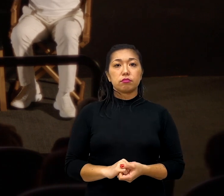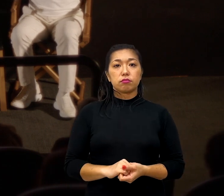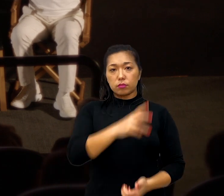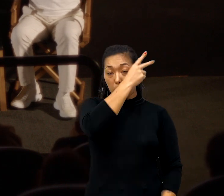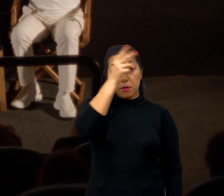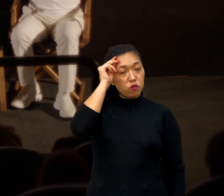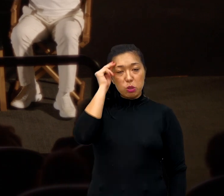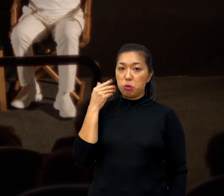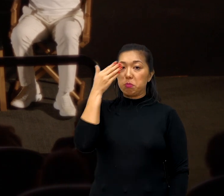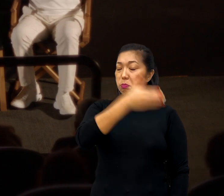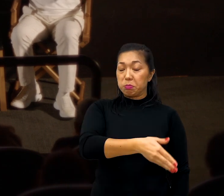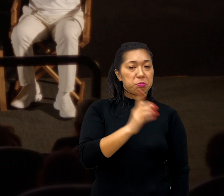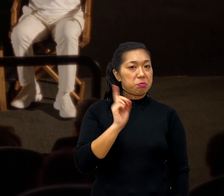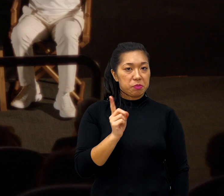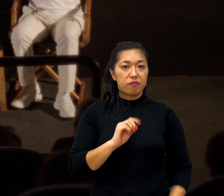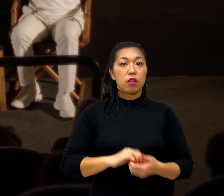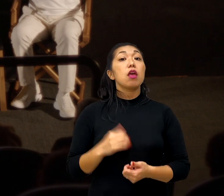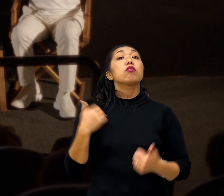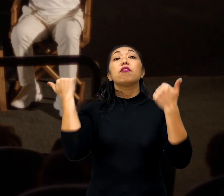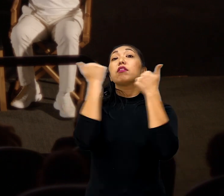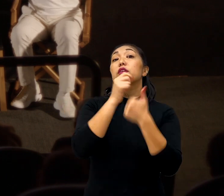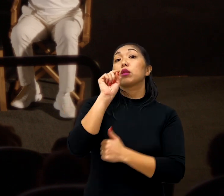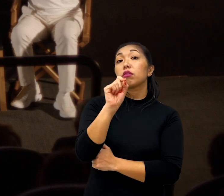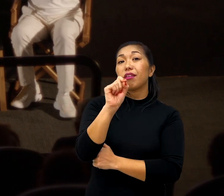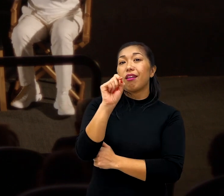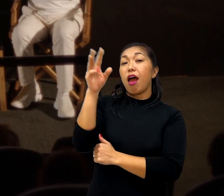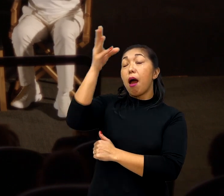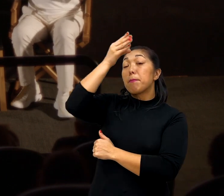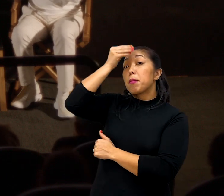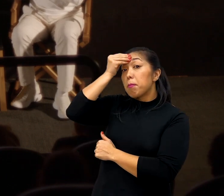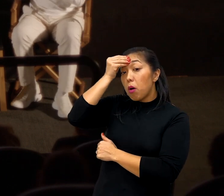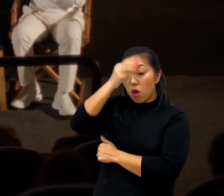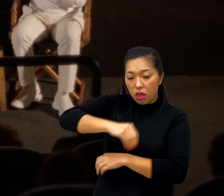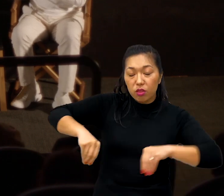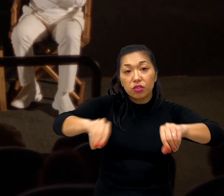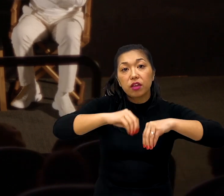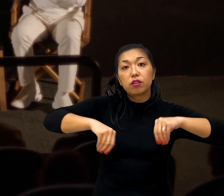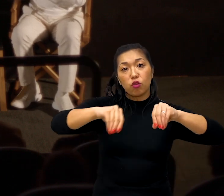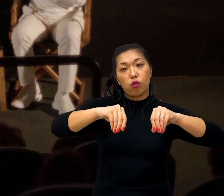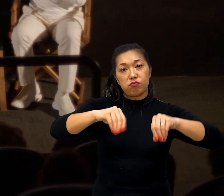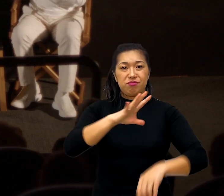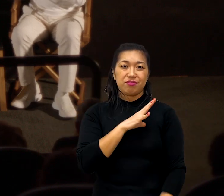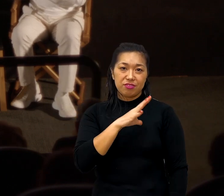E ela não foi para a audiência. E, naquele momento, eu estava defendendo a memória territorial de meu avô.